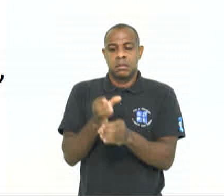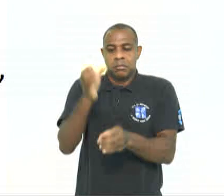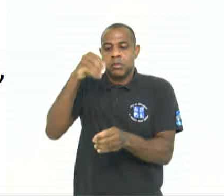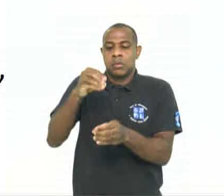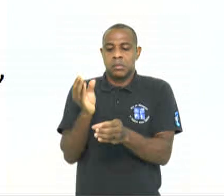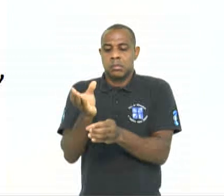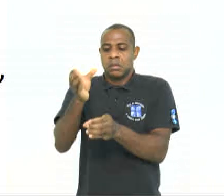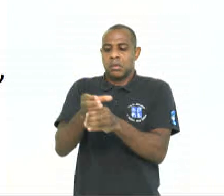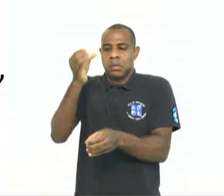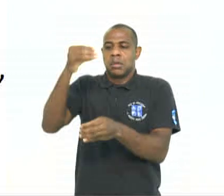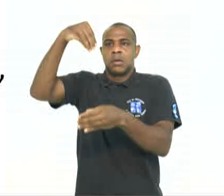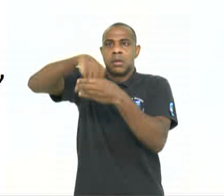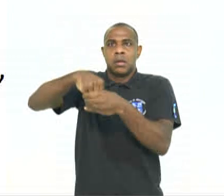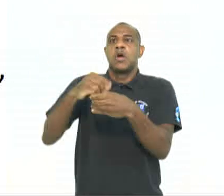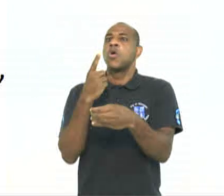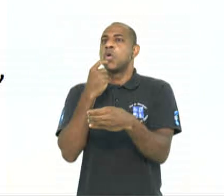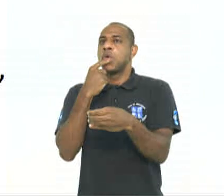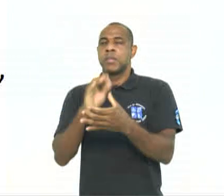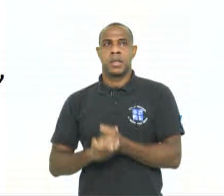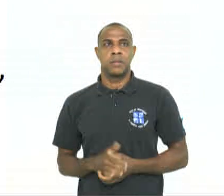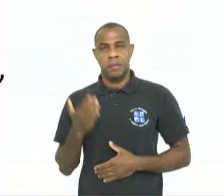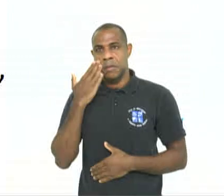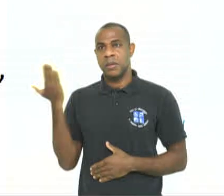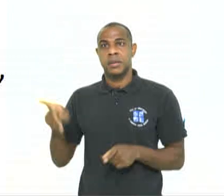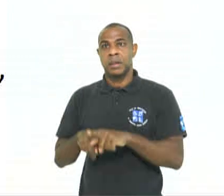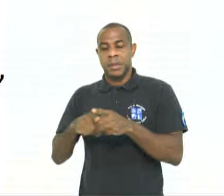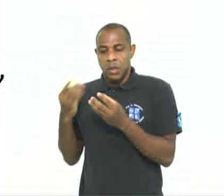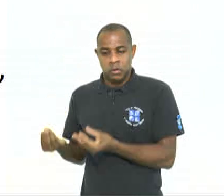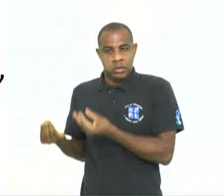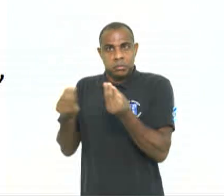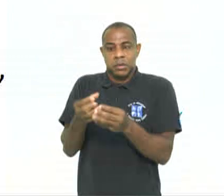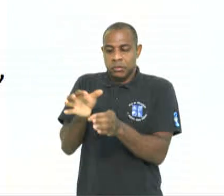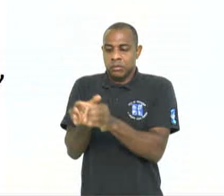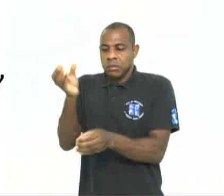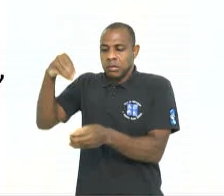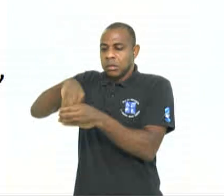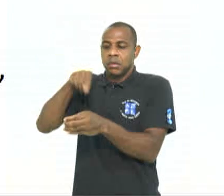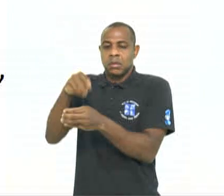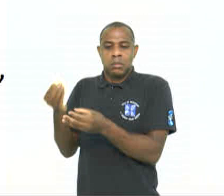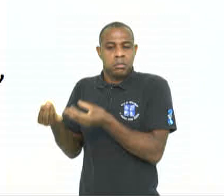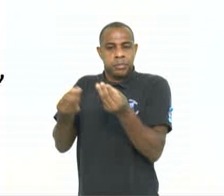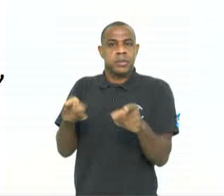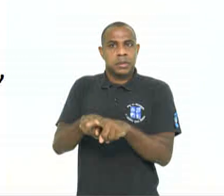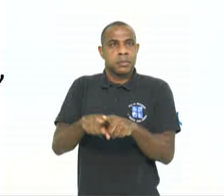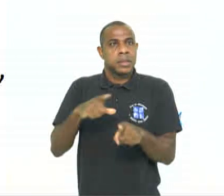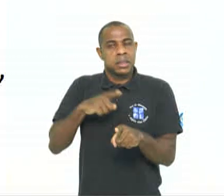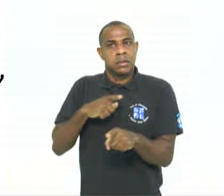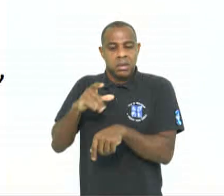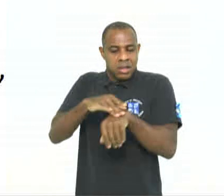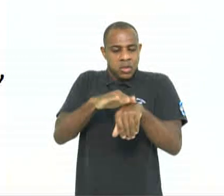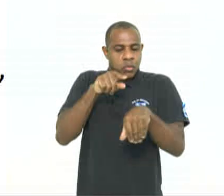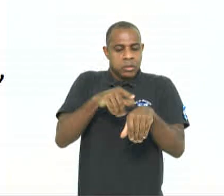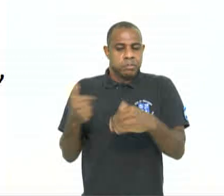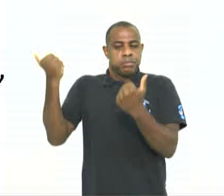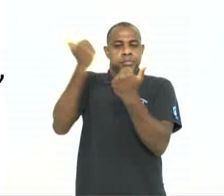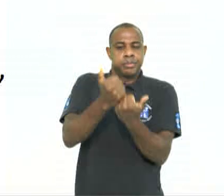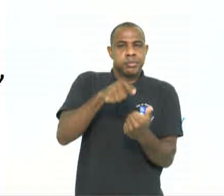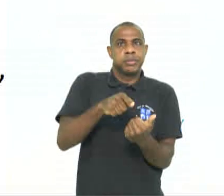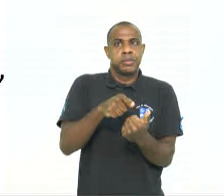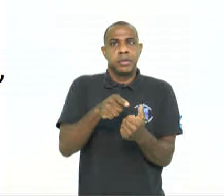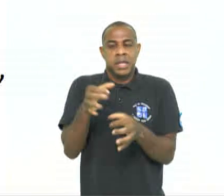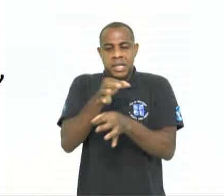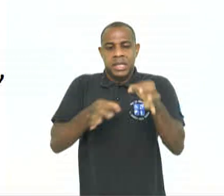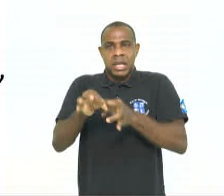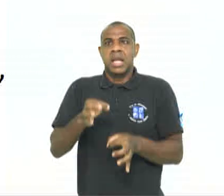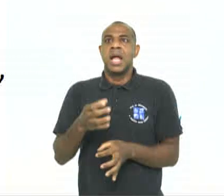vermelha. E também nós vimos que o transplante de medula óssea consiste em substituir a medula doente por células saudáveis, né,